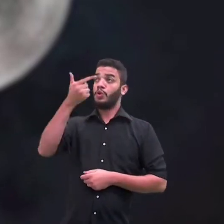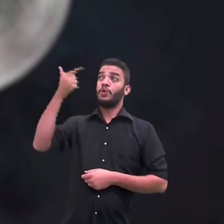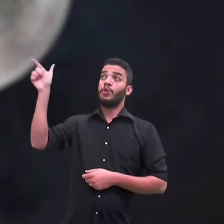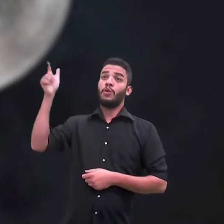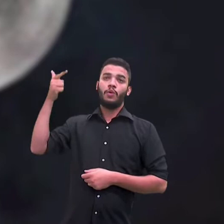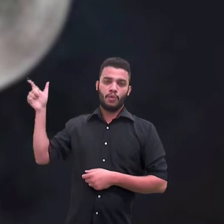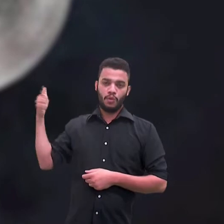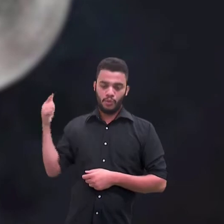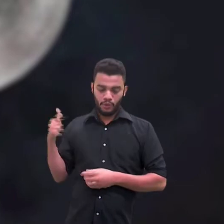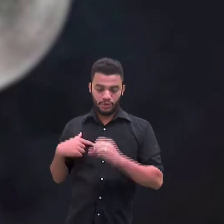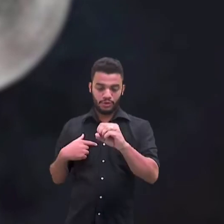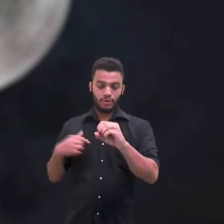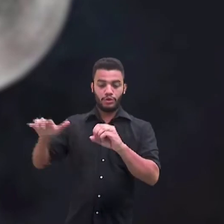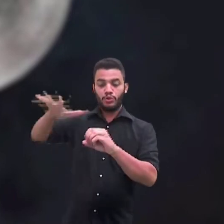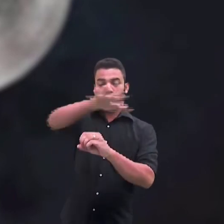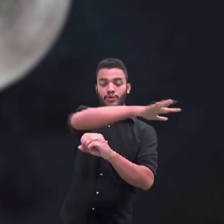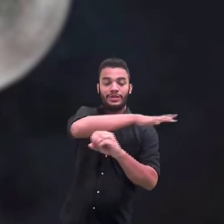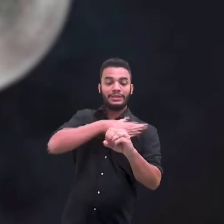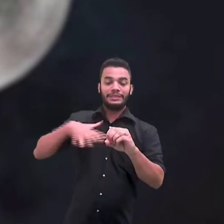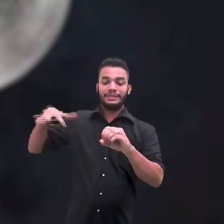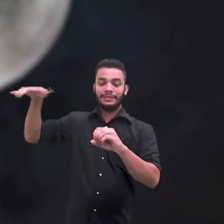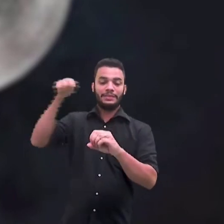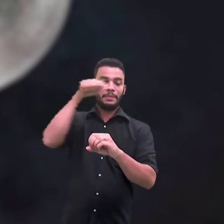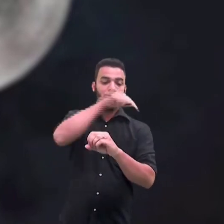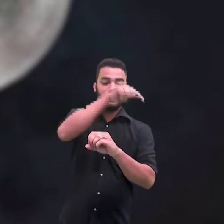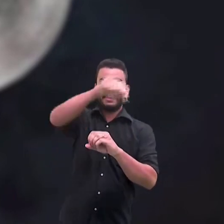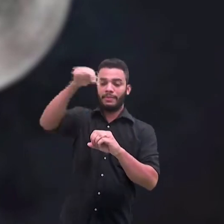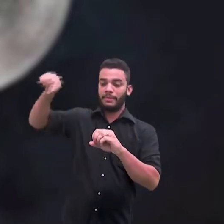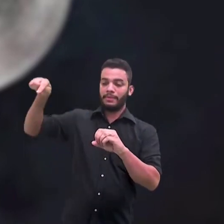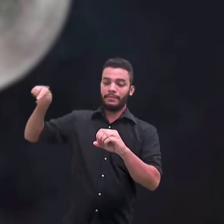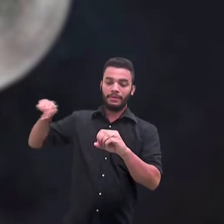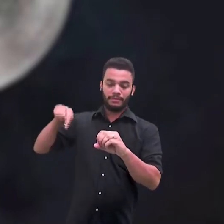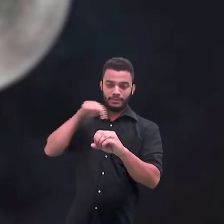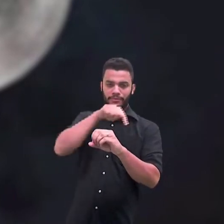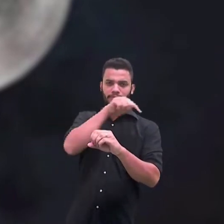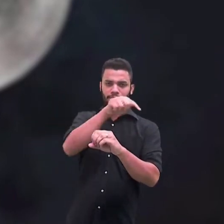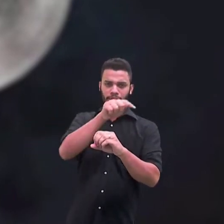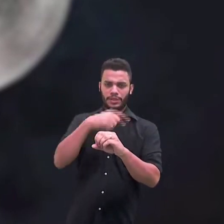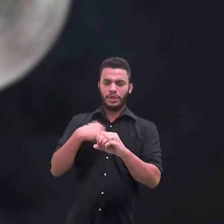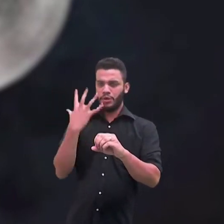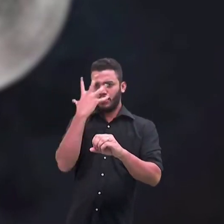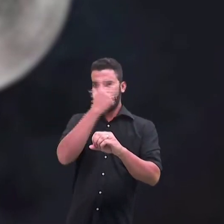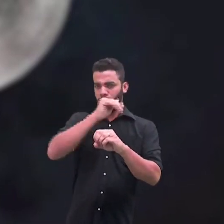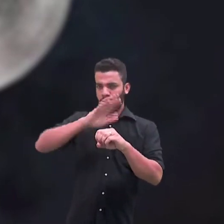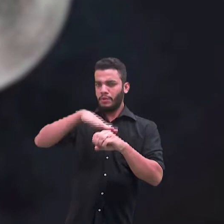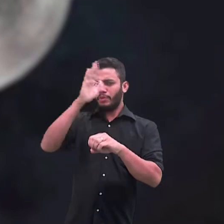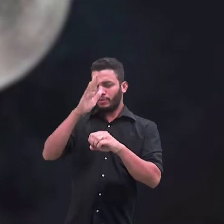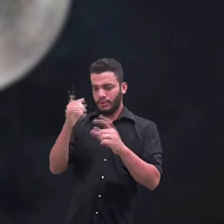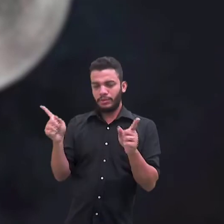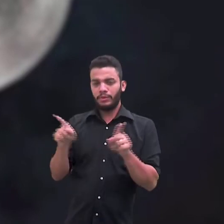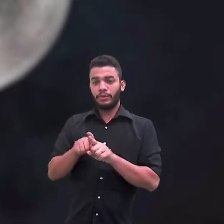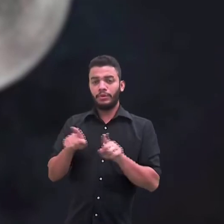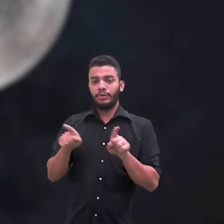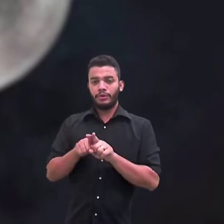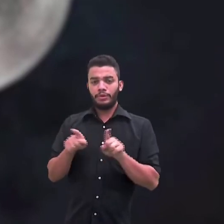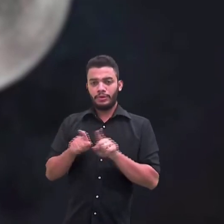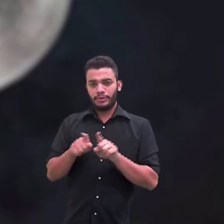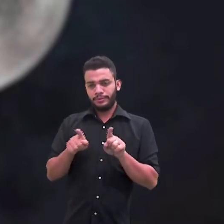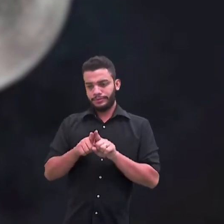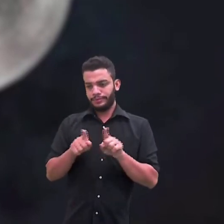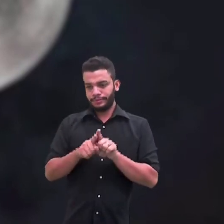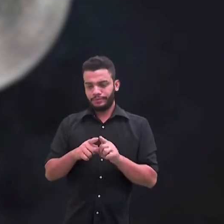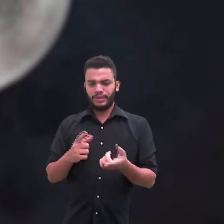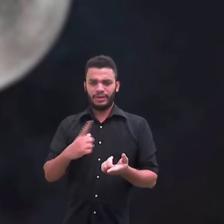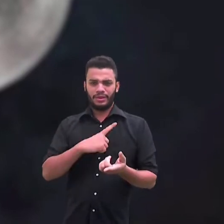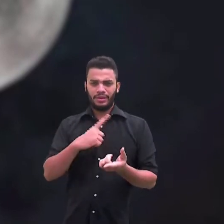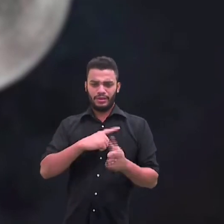nossa vizinhança e são tão interessantes quanto o nosso, ou até mais. Há luas de todos os tamanhos